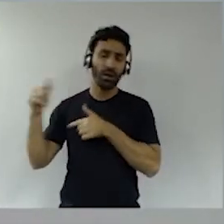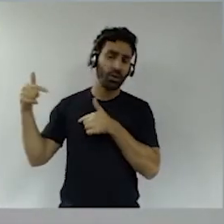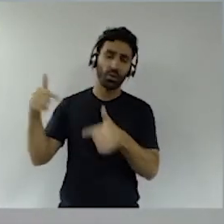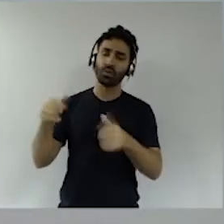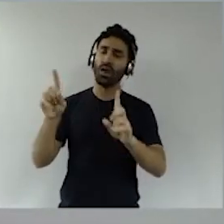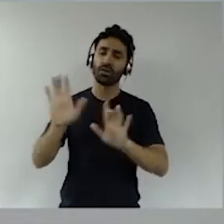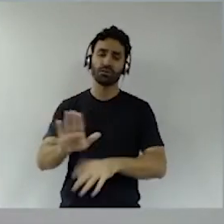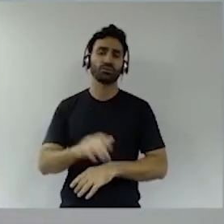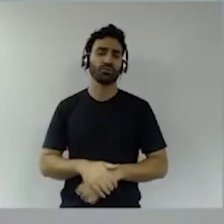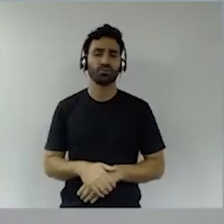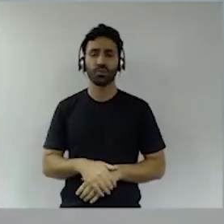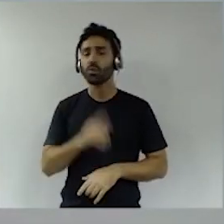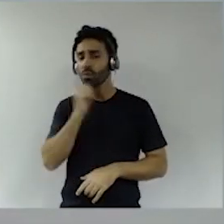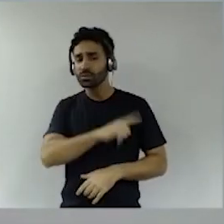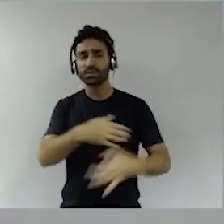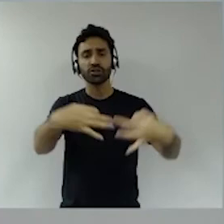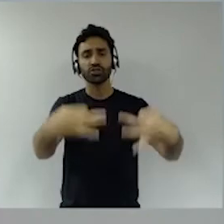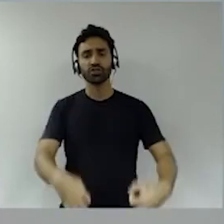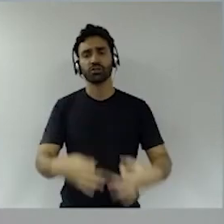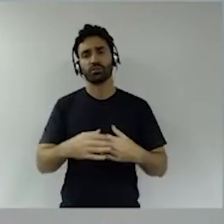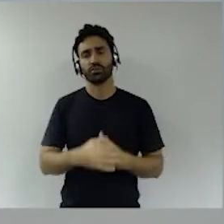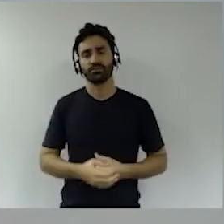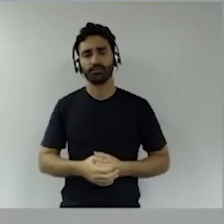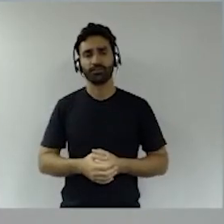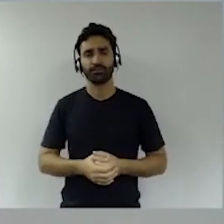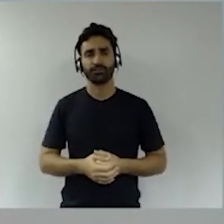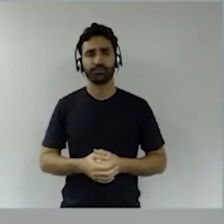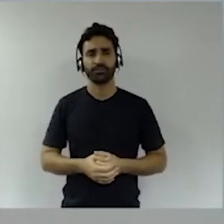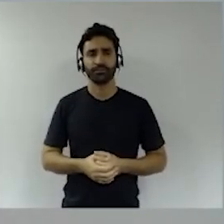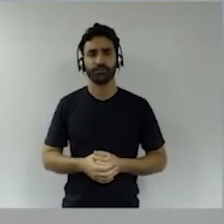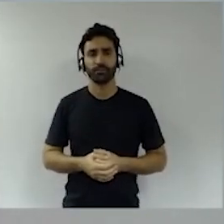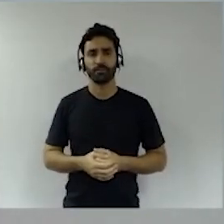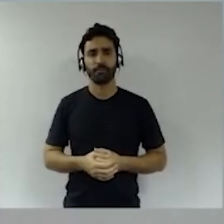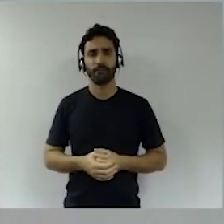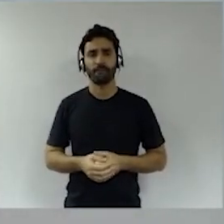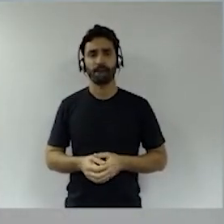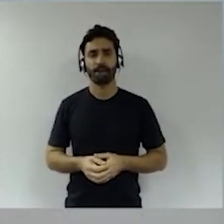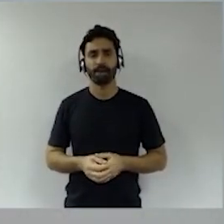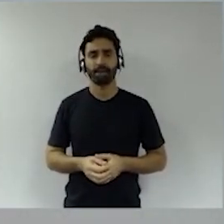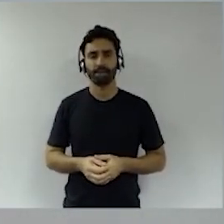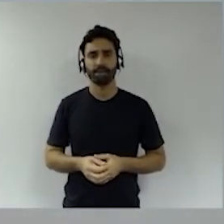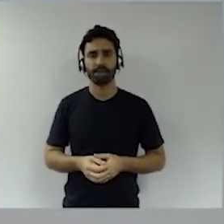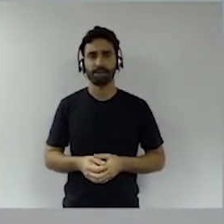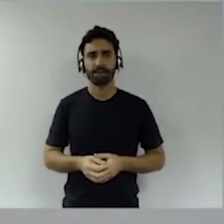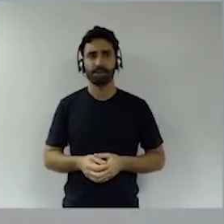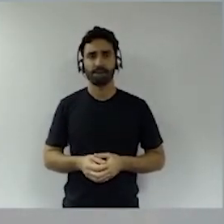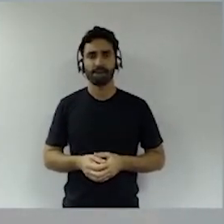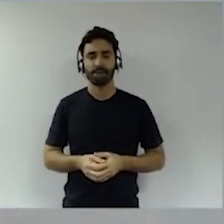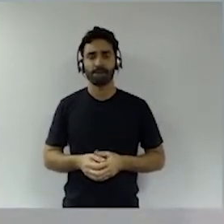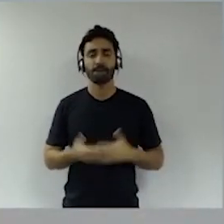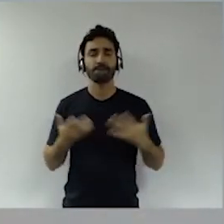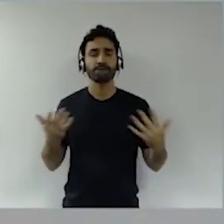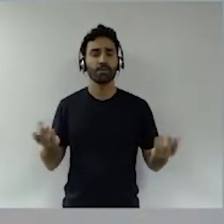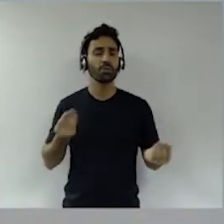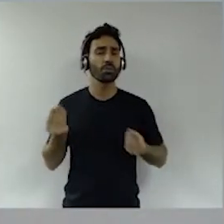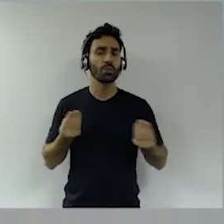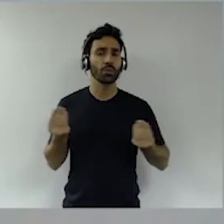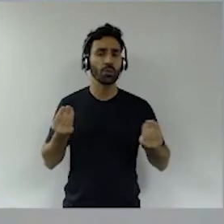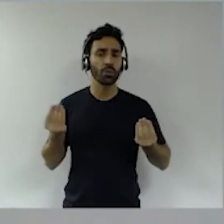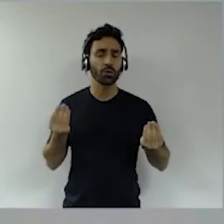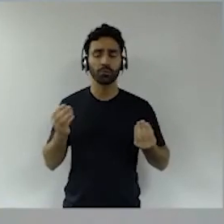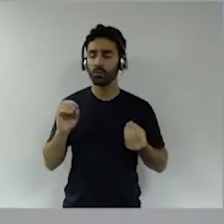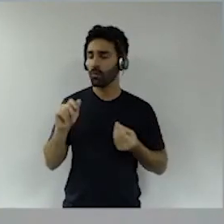para o jurisdicionado, para entregar para as pessoas. Dignidade. E aí, como é que a ordem,